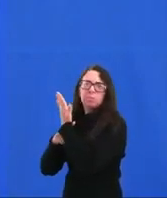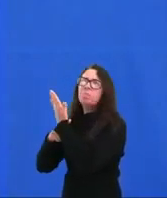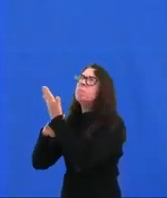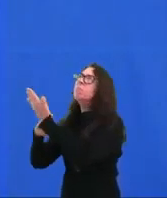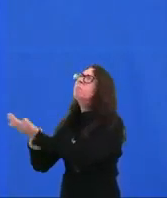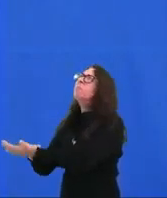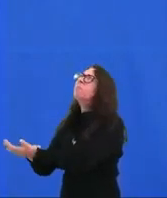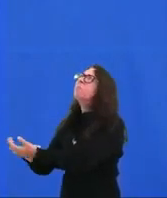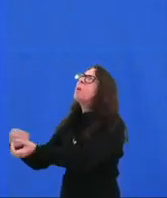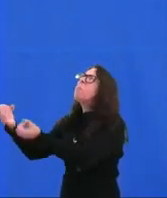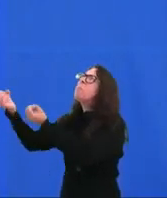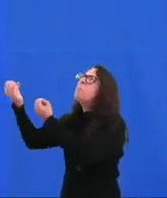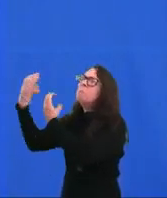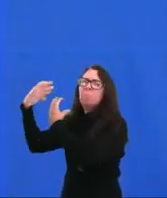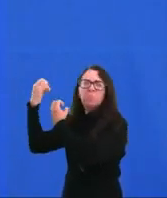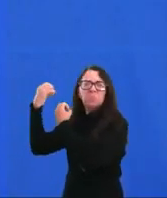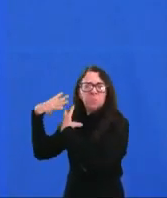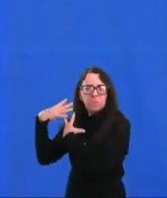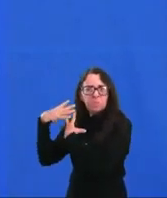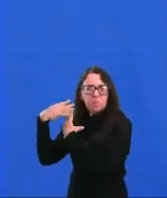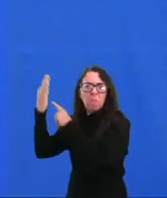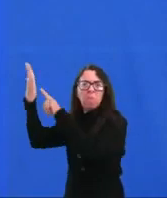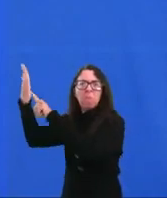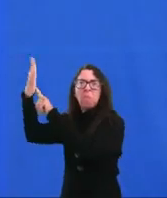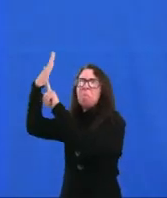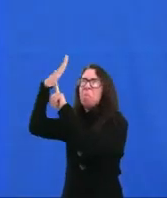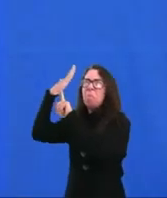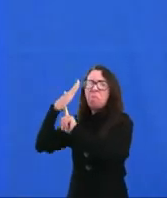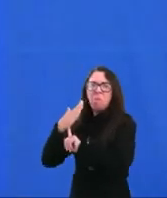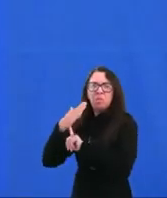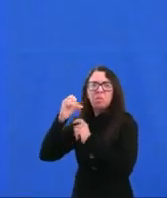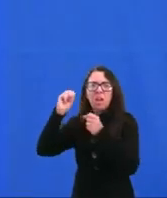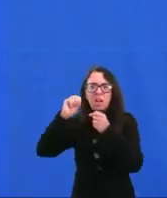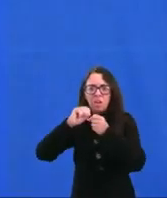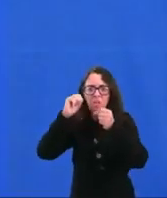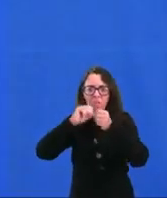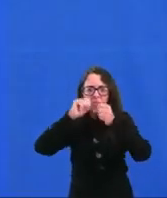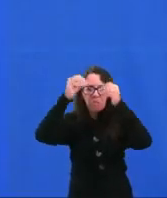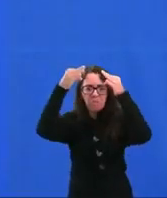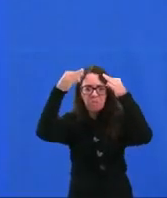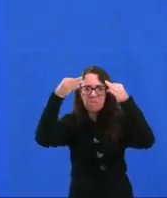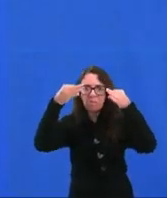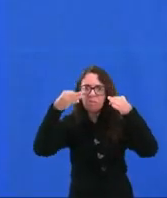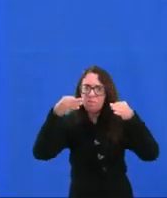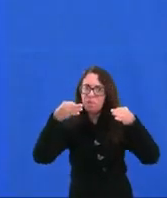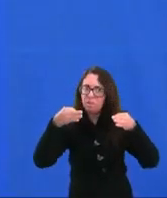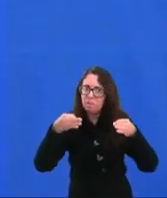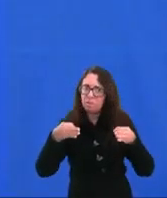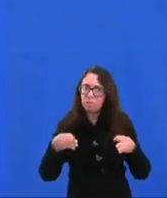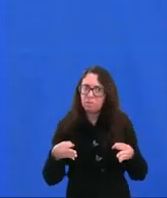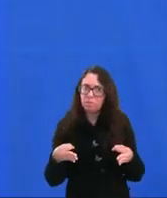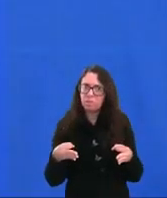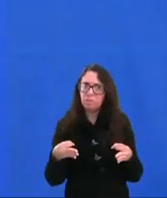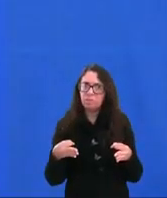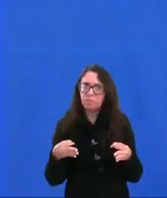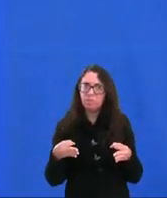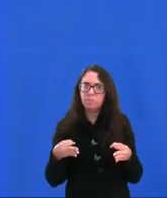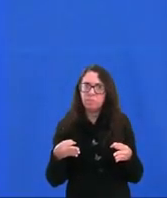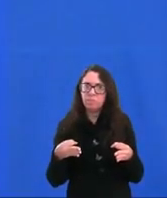efetua o seu próprio aumento para a edificação de si mesmo em